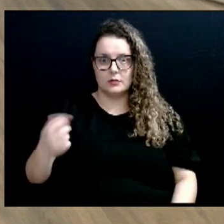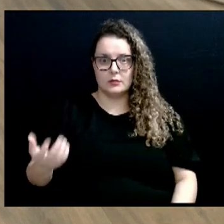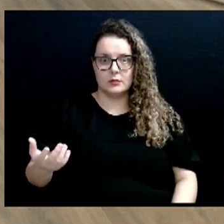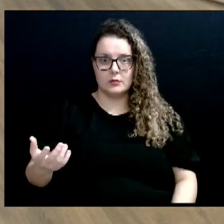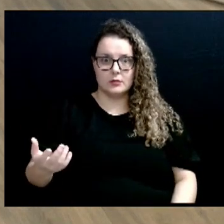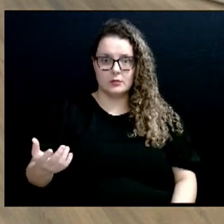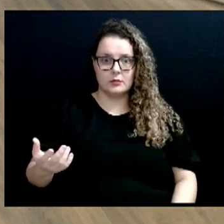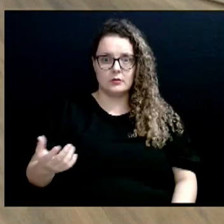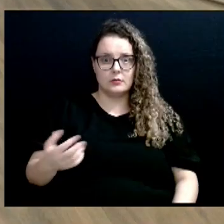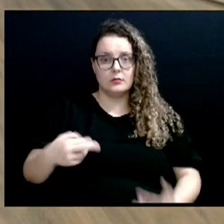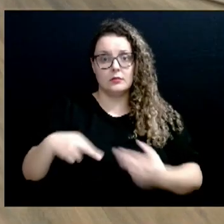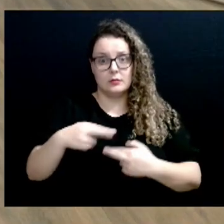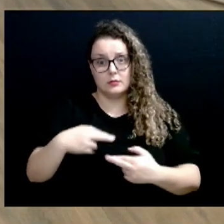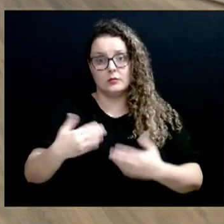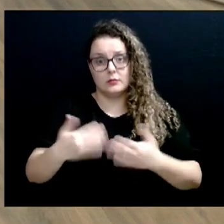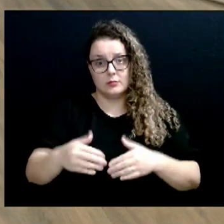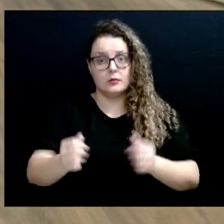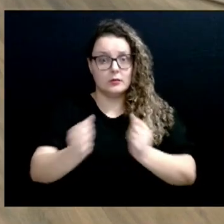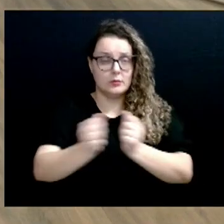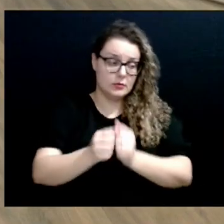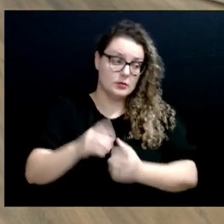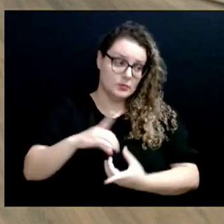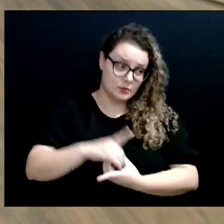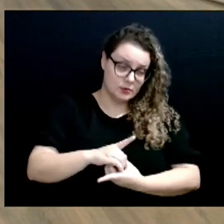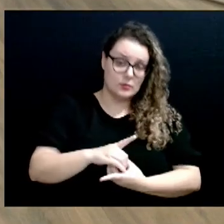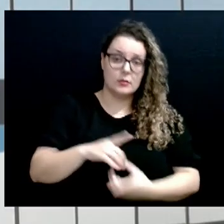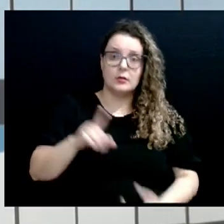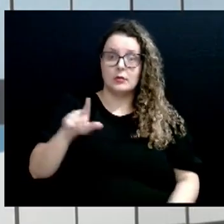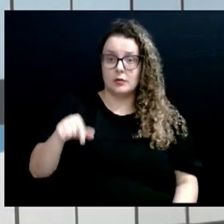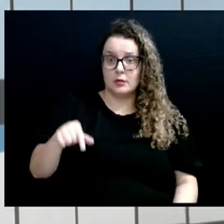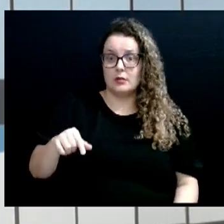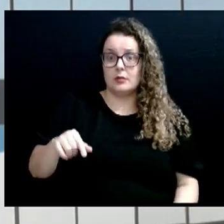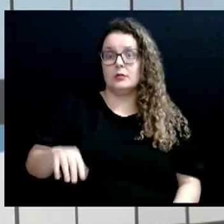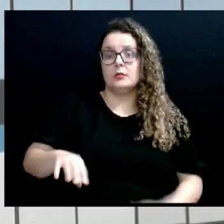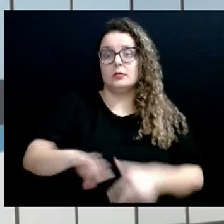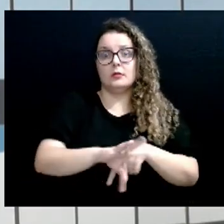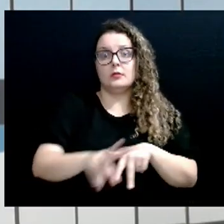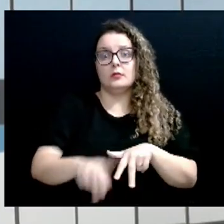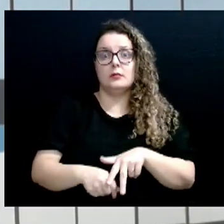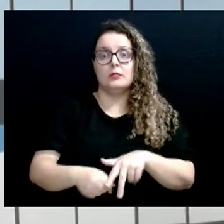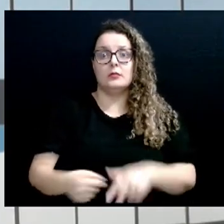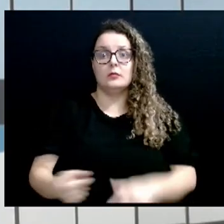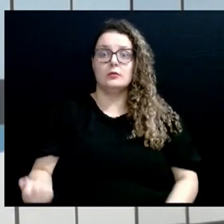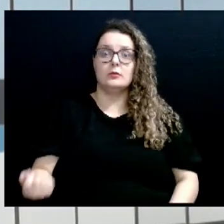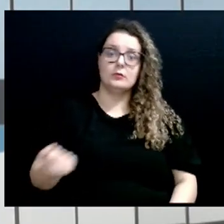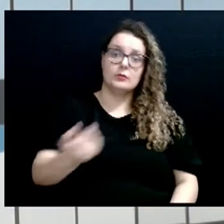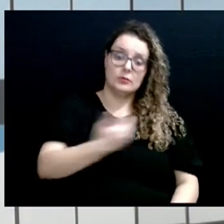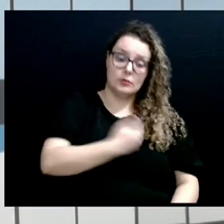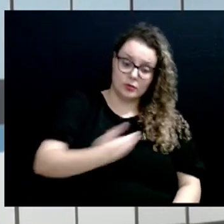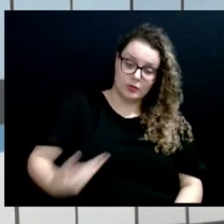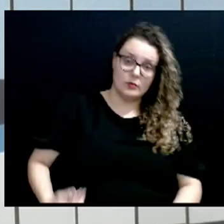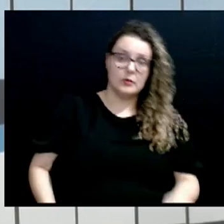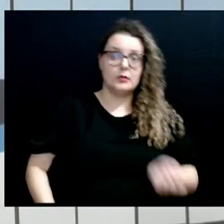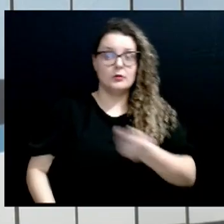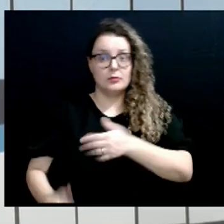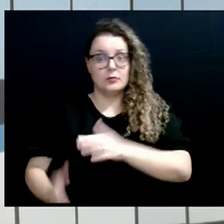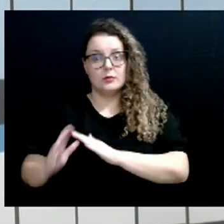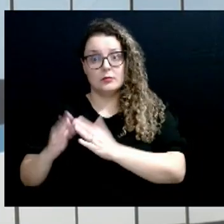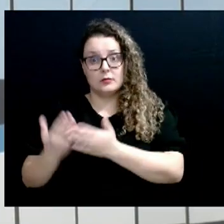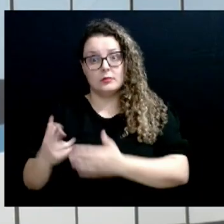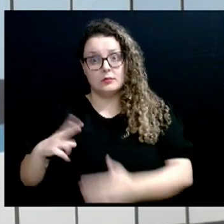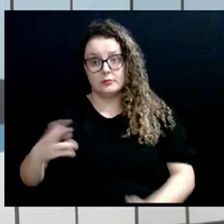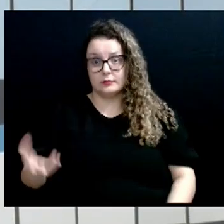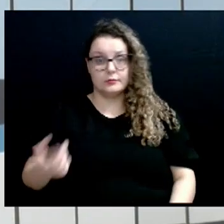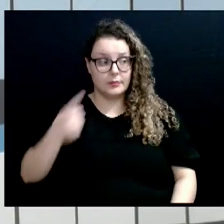dos exames junto ao Detran. A questão da corrupção vem muito mais do governo do que das instituições privadas, essa é que eu sempre digo. Então, se